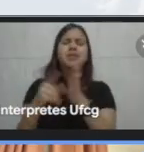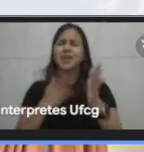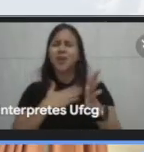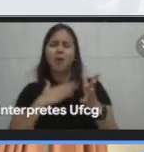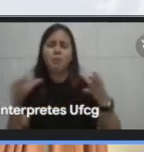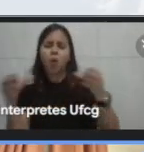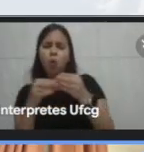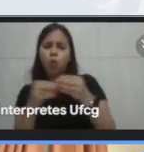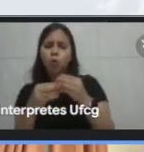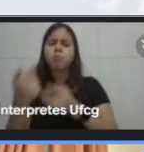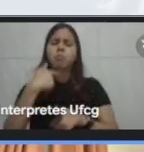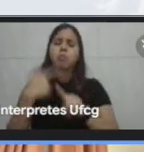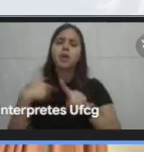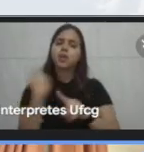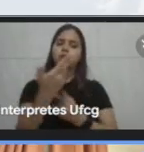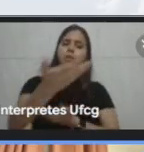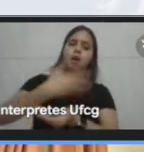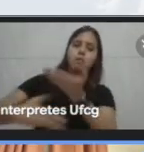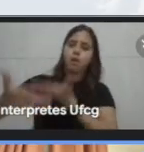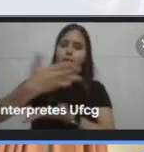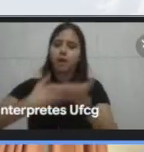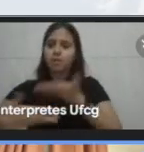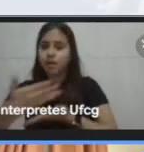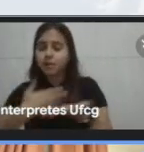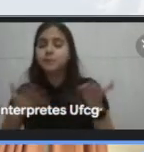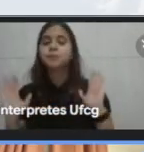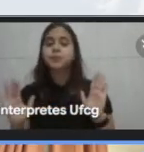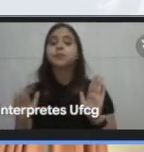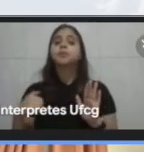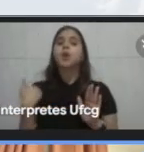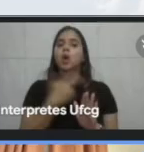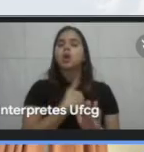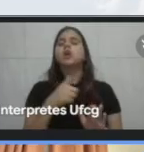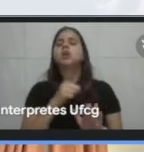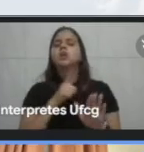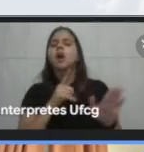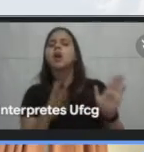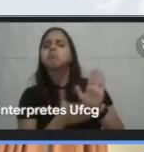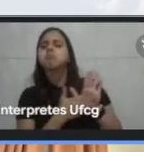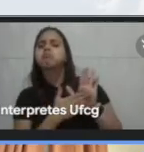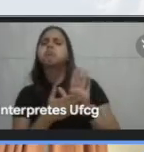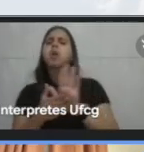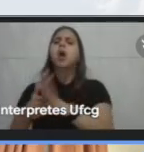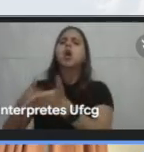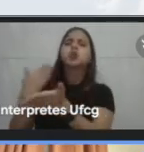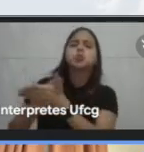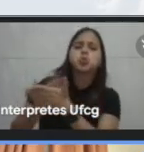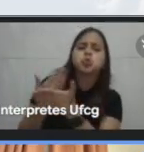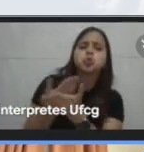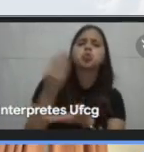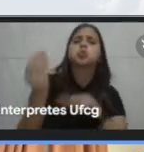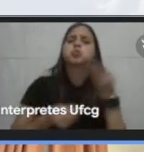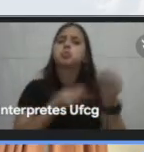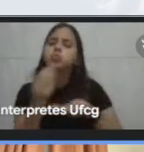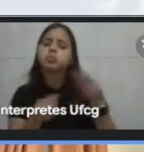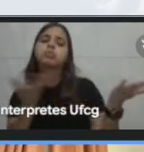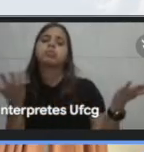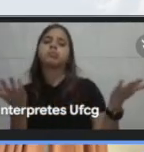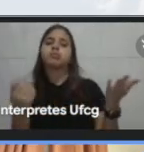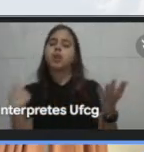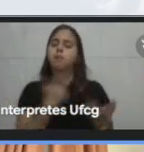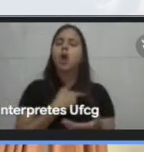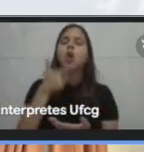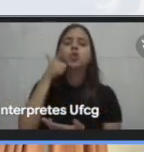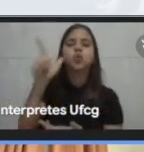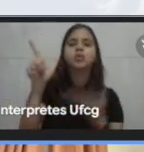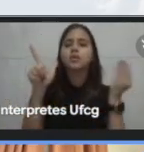acaba colaborando um com os outros, mas a gente tem aí vários estudos de modelagem espaço-temporais, para que a gente